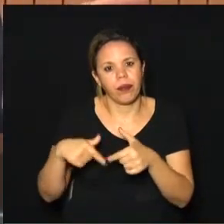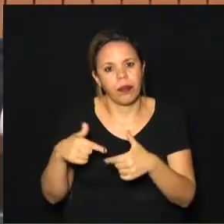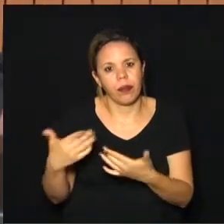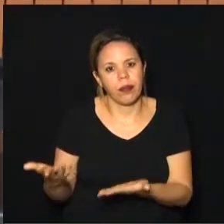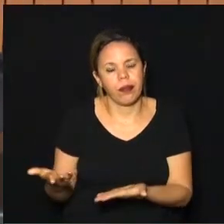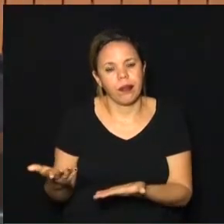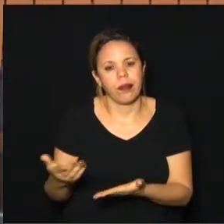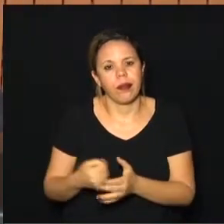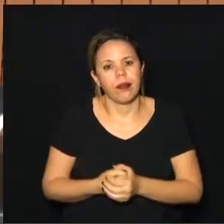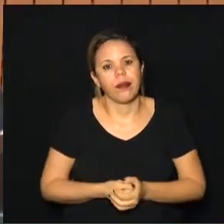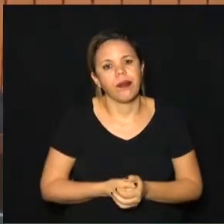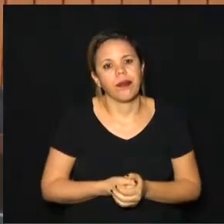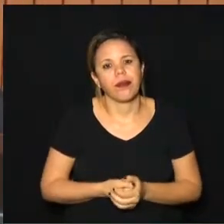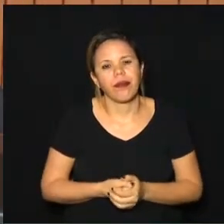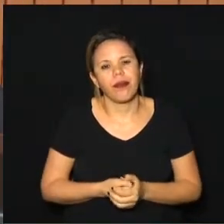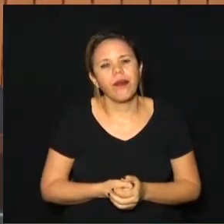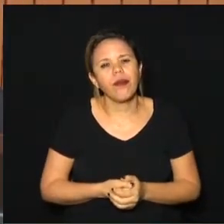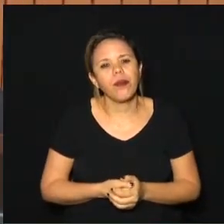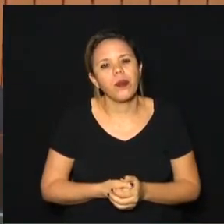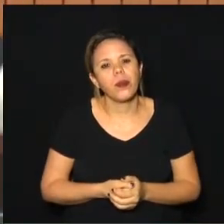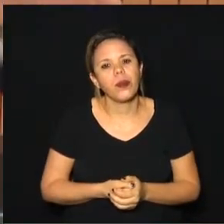ela vai ser